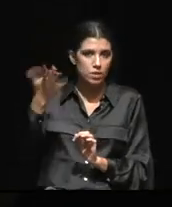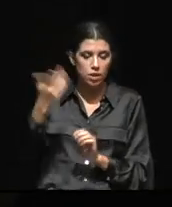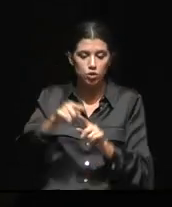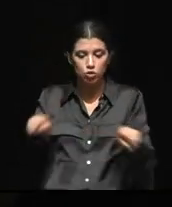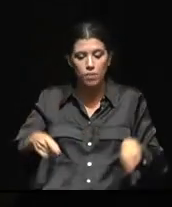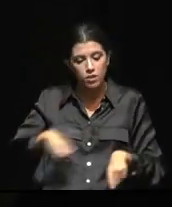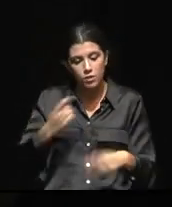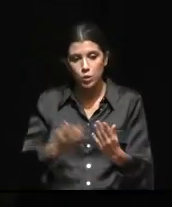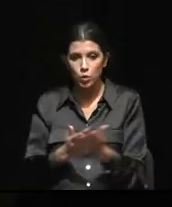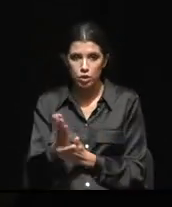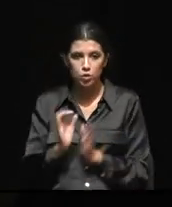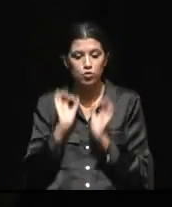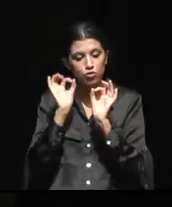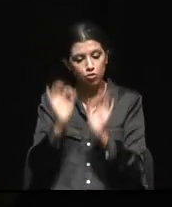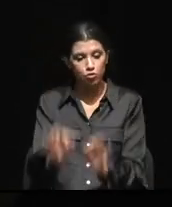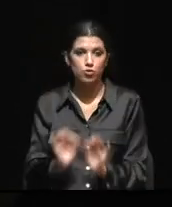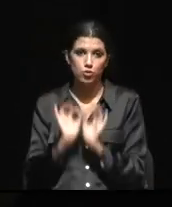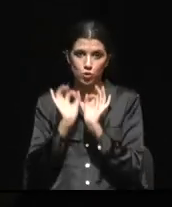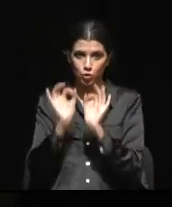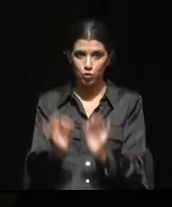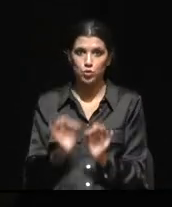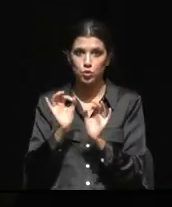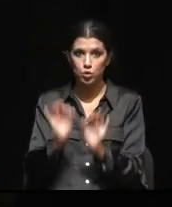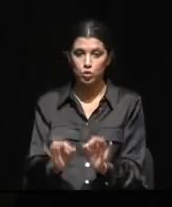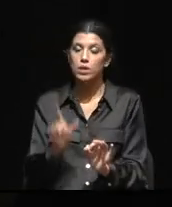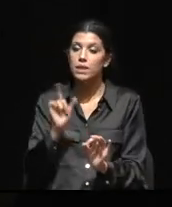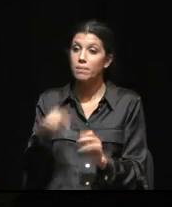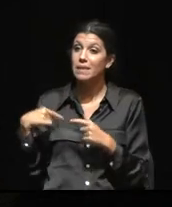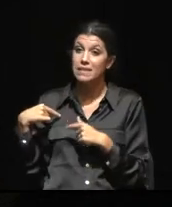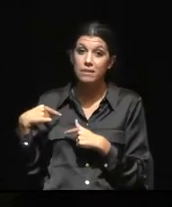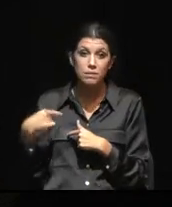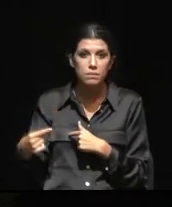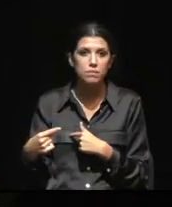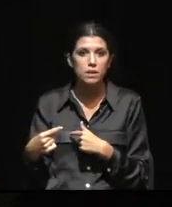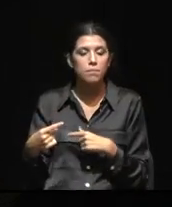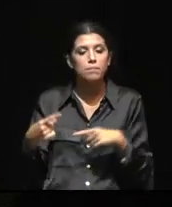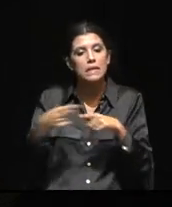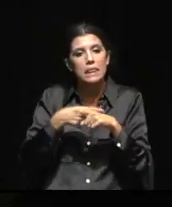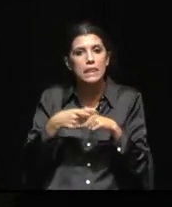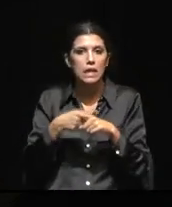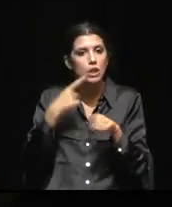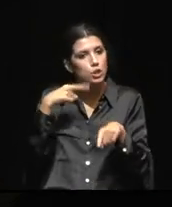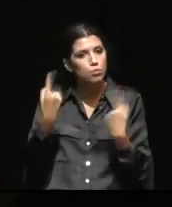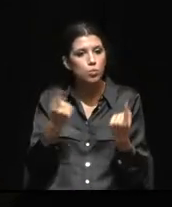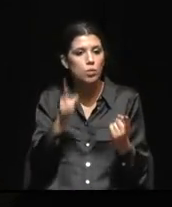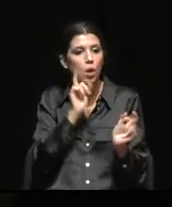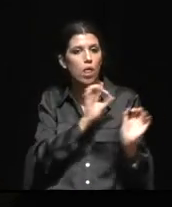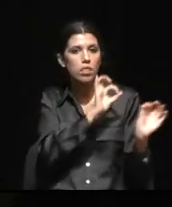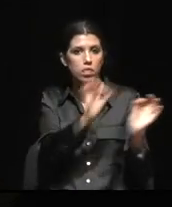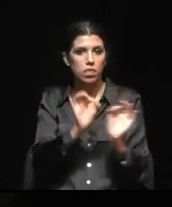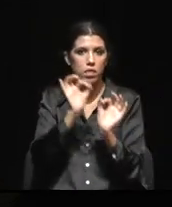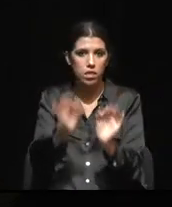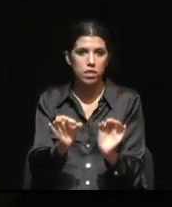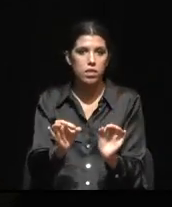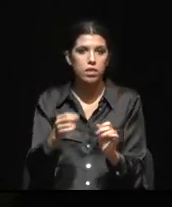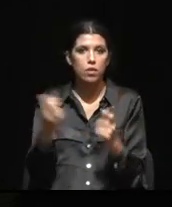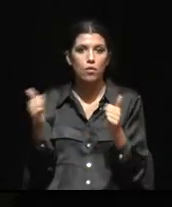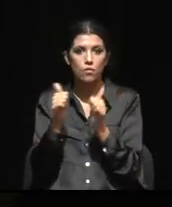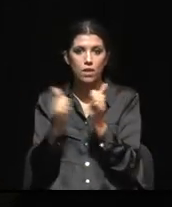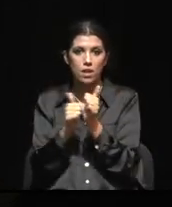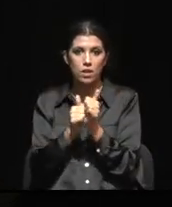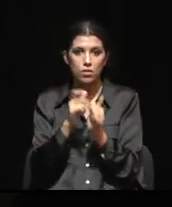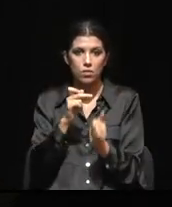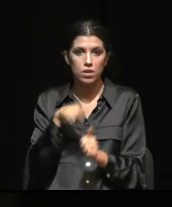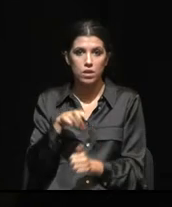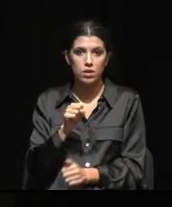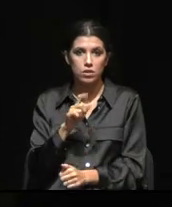mantidos e reabilitados com qualidade e salvard sempre o melor interesse público conforme já foi assumido pelo vereador Pereira